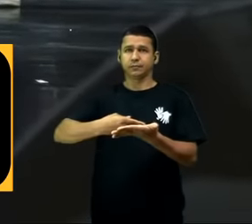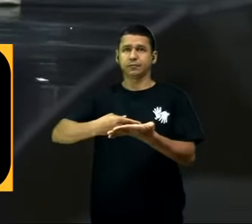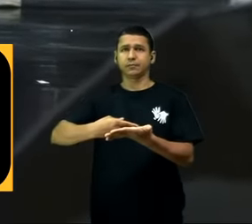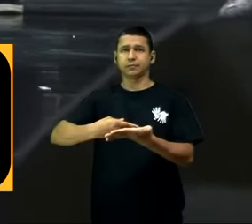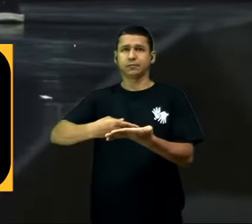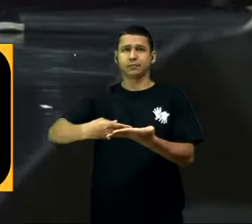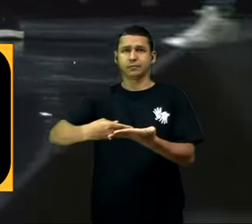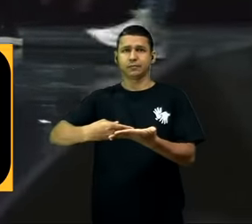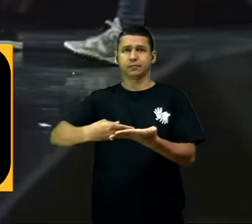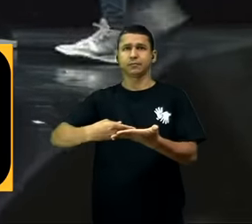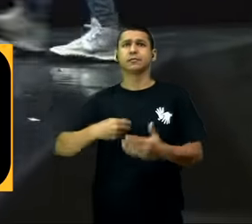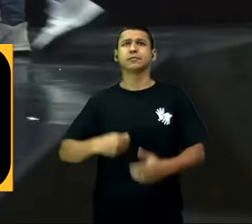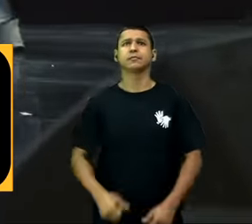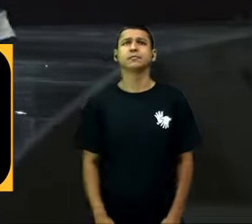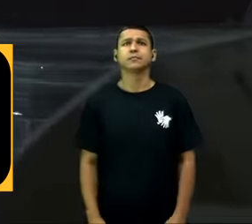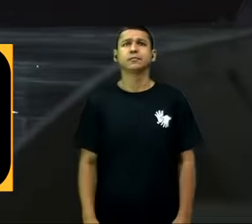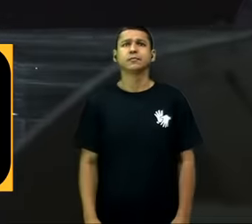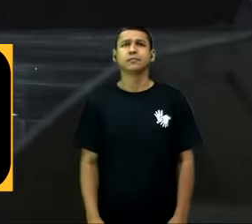Isso.